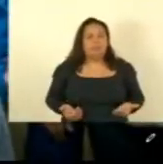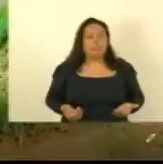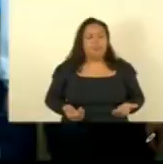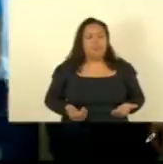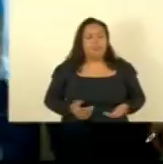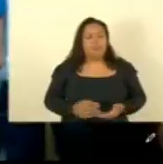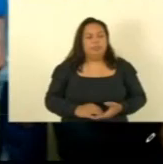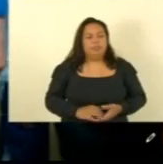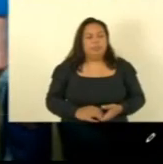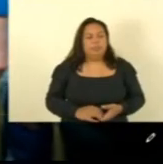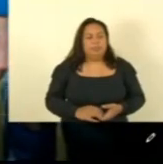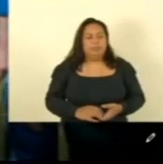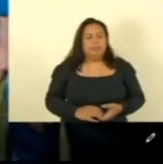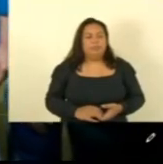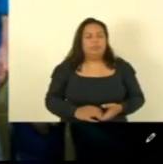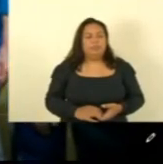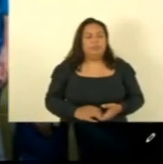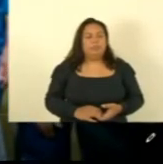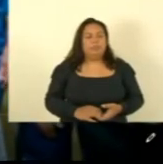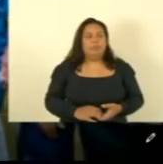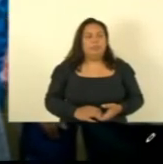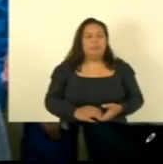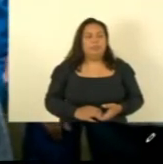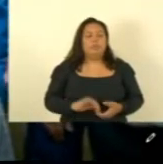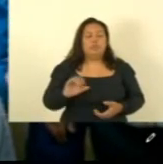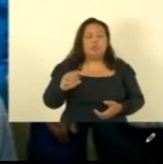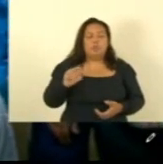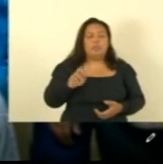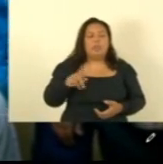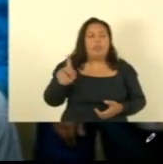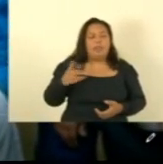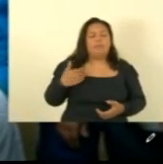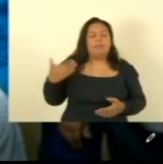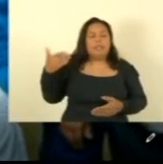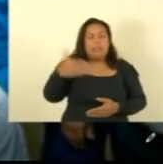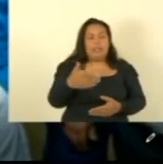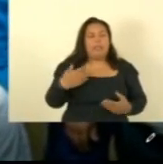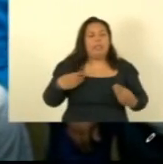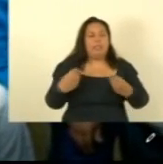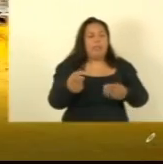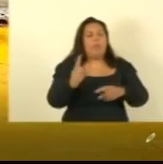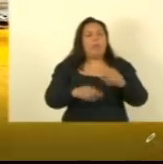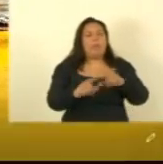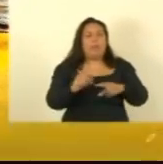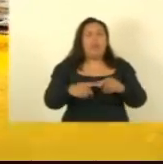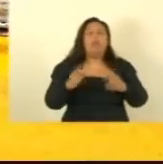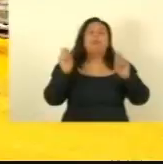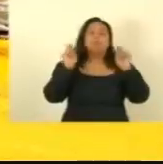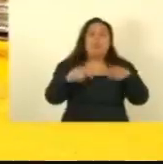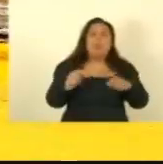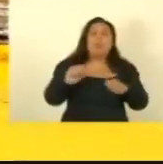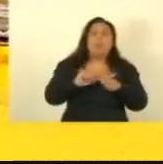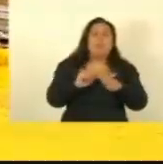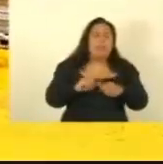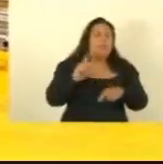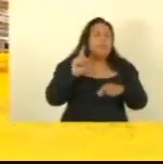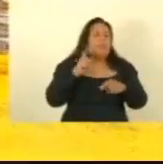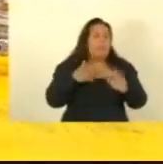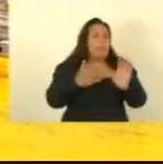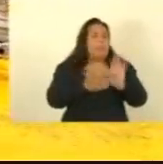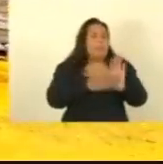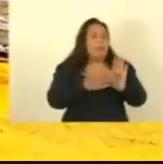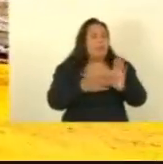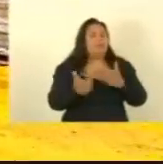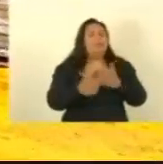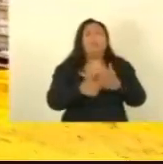né? Zé Esmeraldo fez a parte dele, veio aqui, né? Entregou o material aqui, cumpriu com a parte dele, né? De trazer o material,